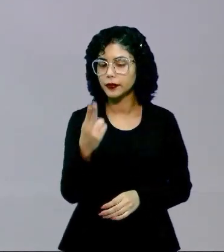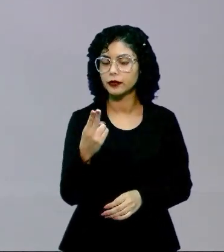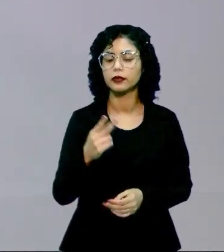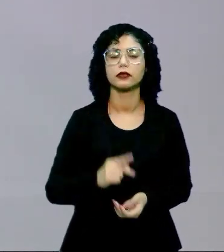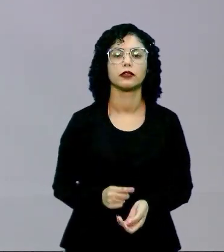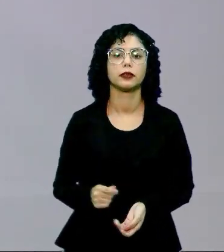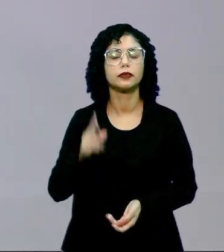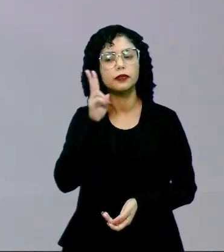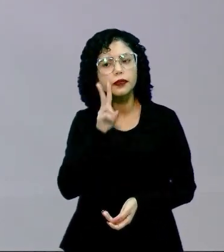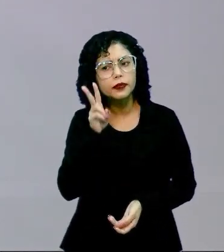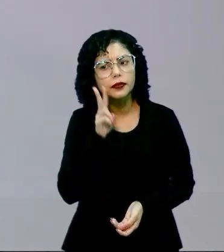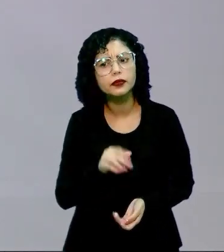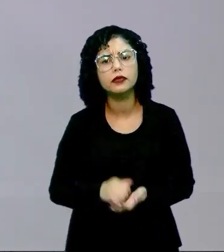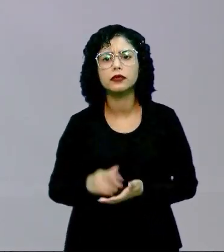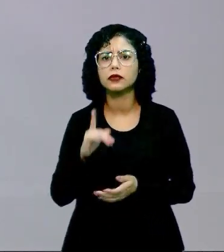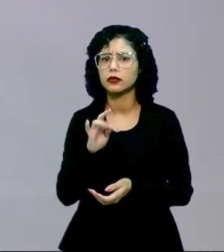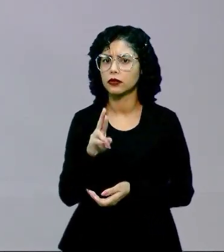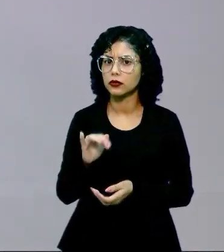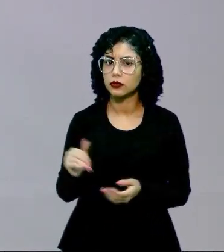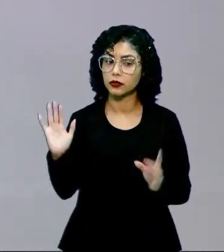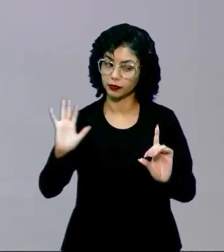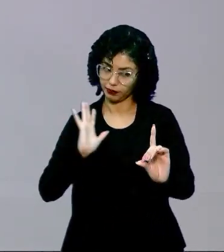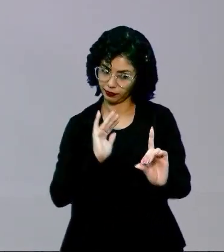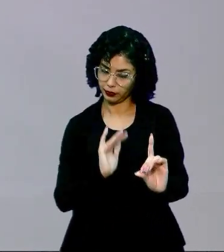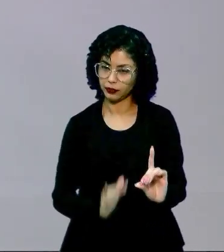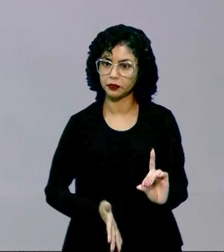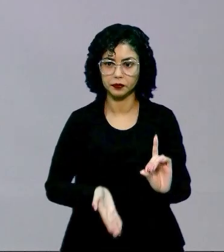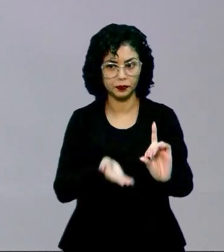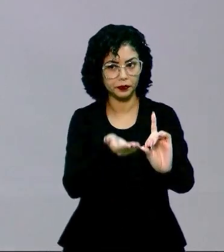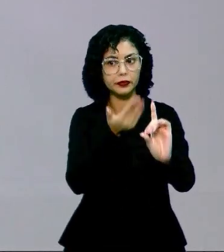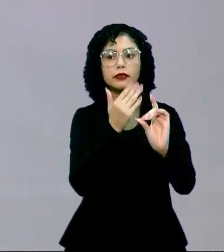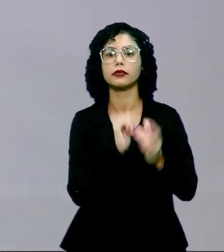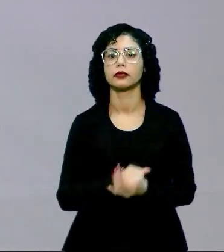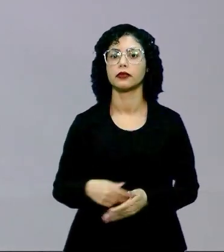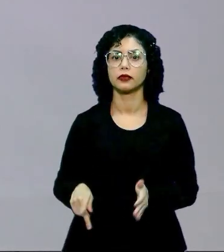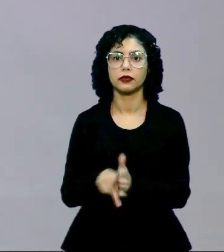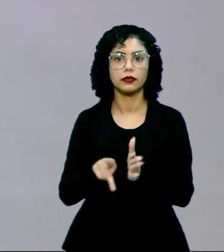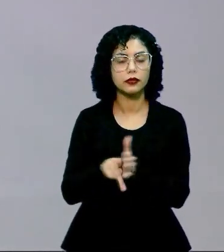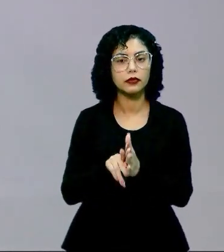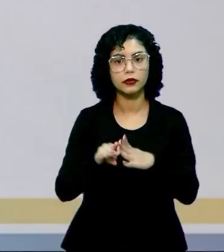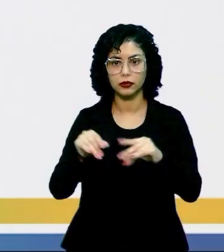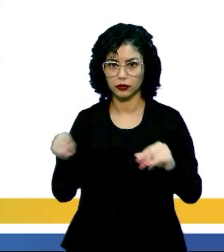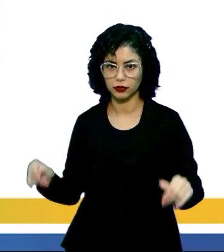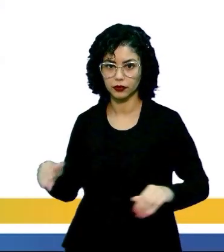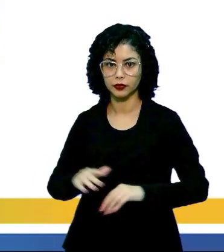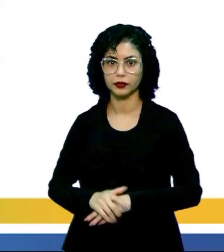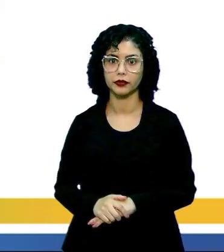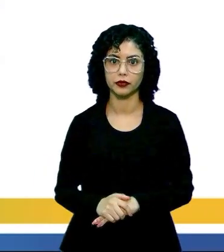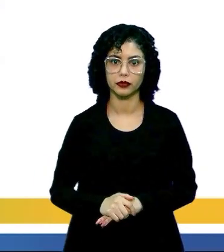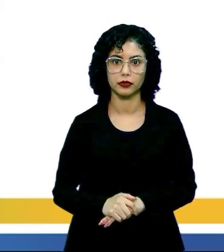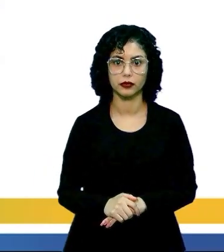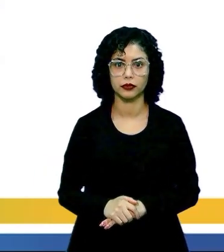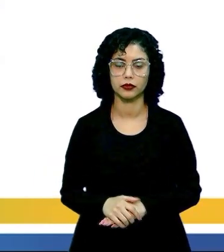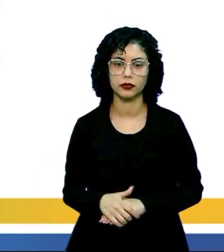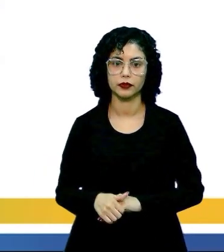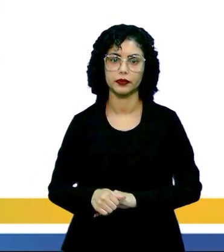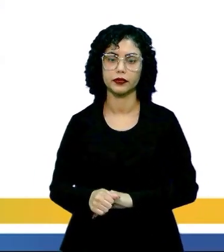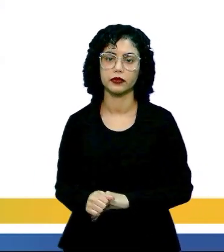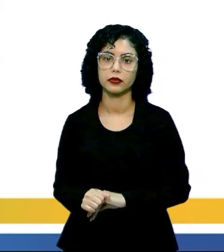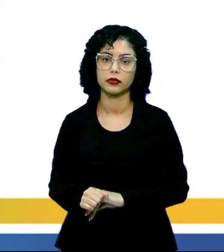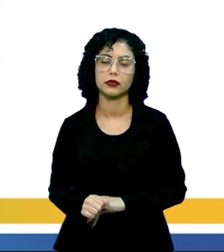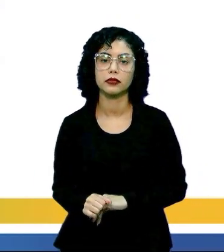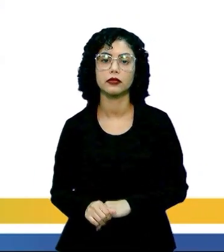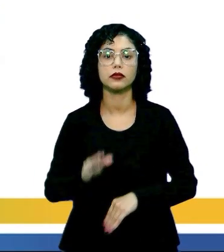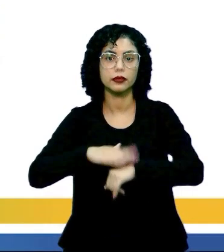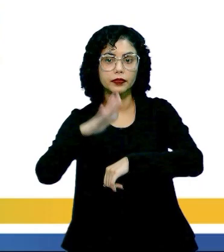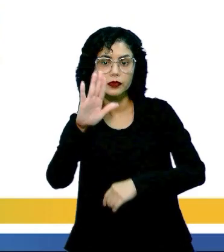né? Lembra quem eram os clientes? Os bajuladores dos patrícios, dos proprietários de terra. Vamos lá.